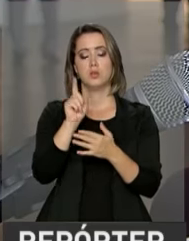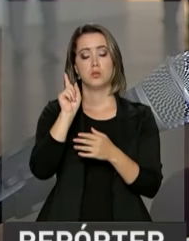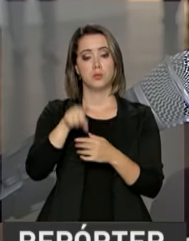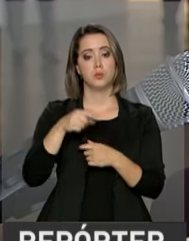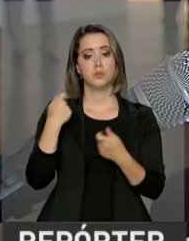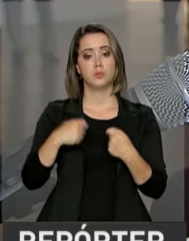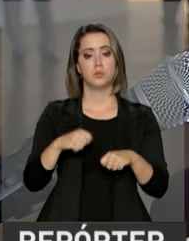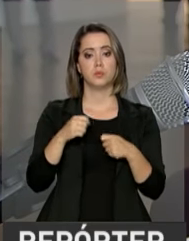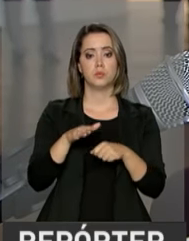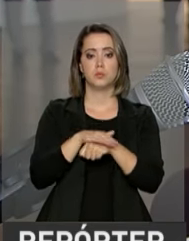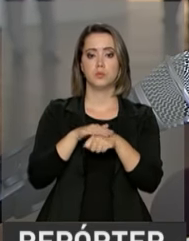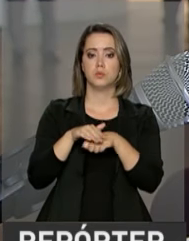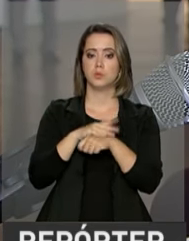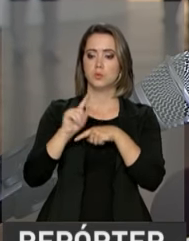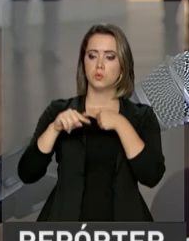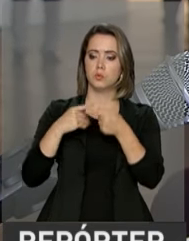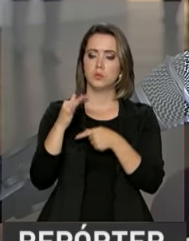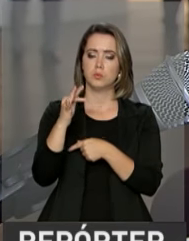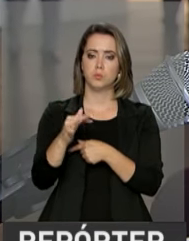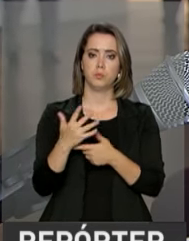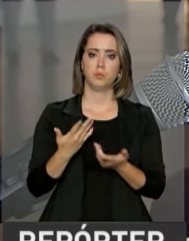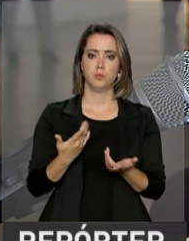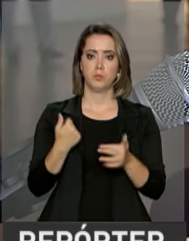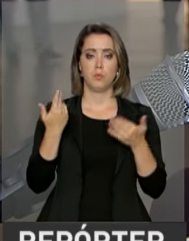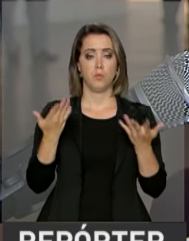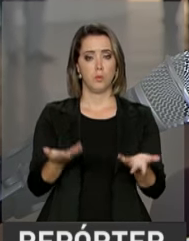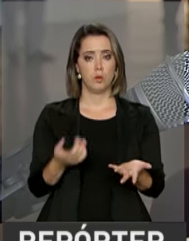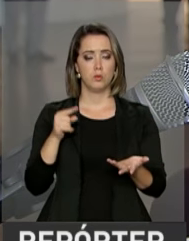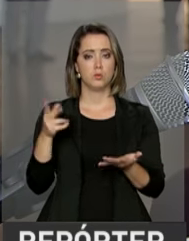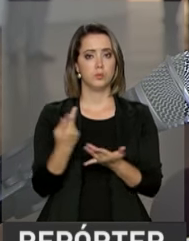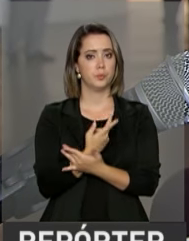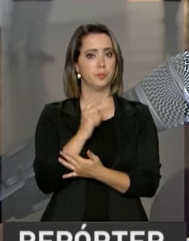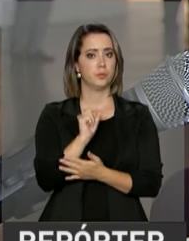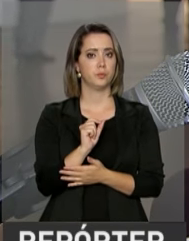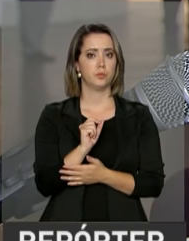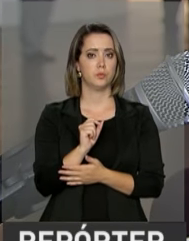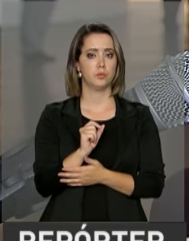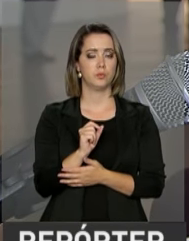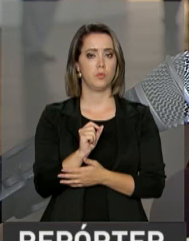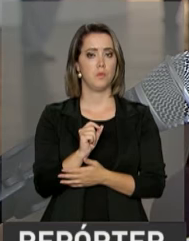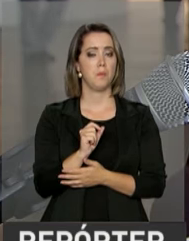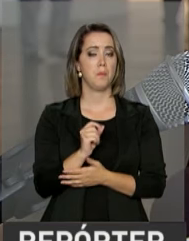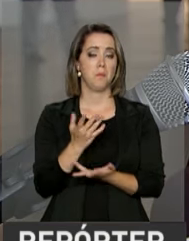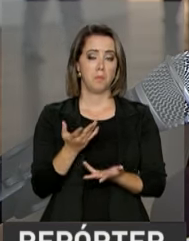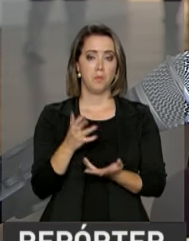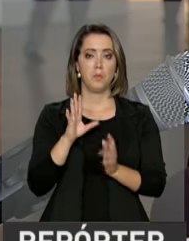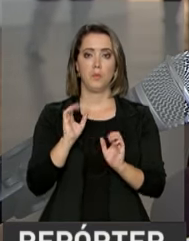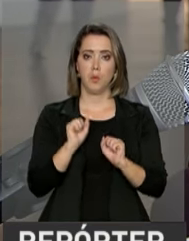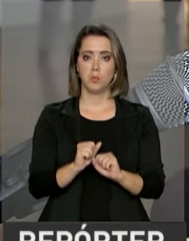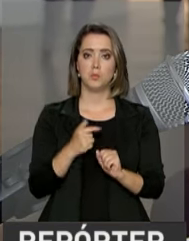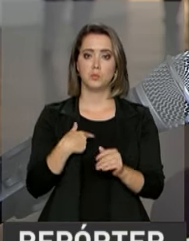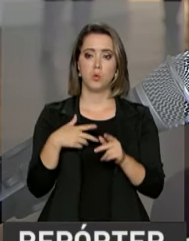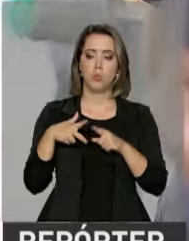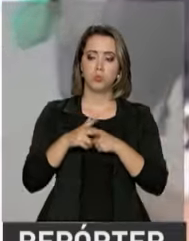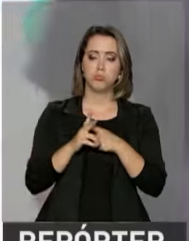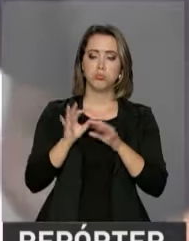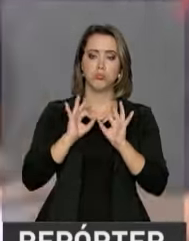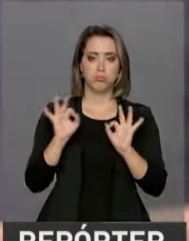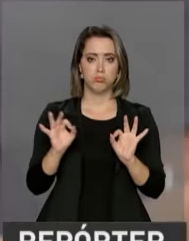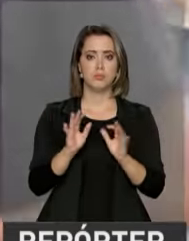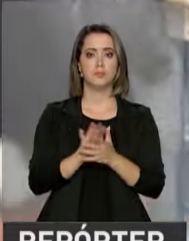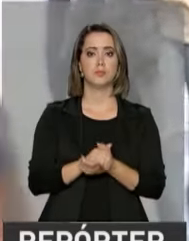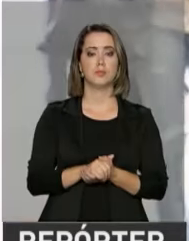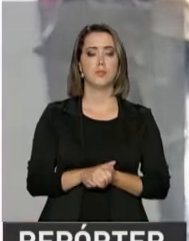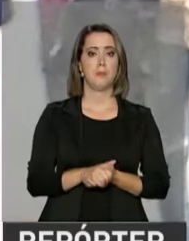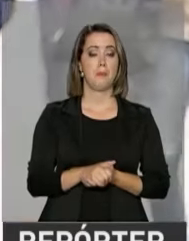necessário conversar posteriormente, né? E essa conversa que se deu, aparentemente as coisas estão ajustadas. O